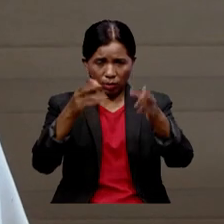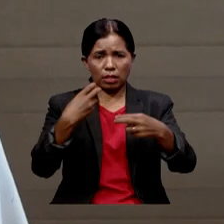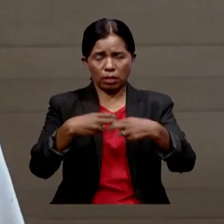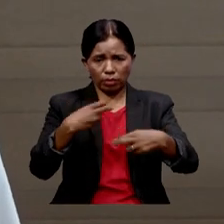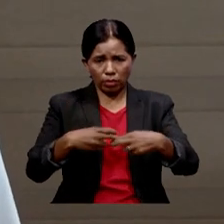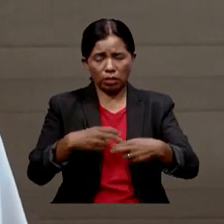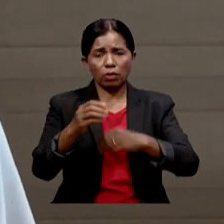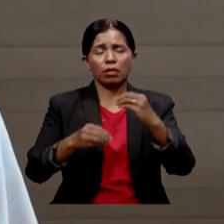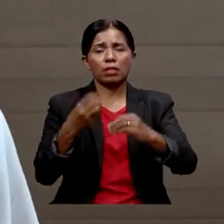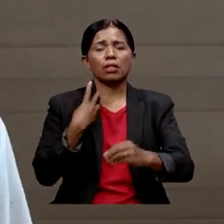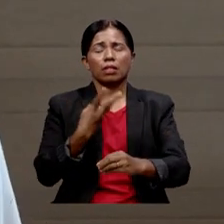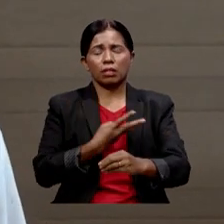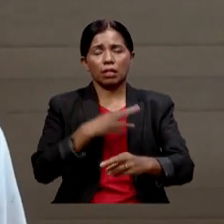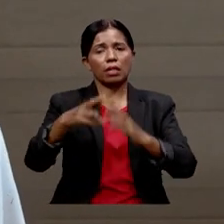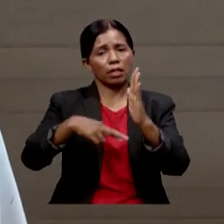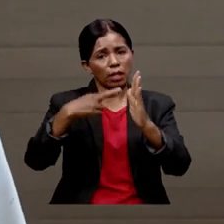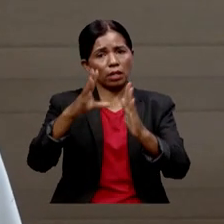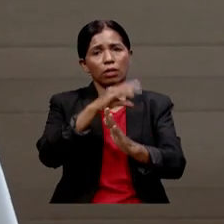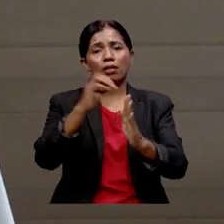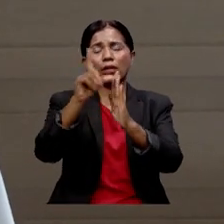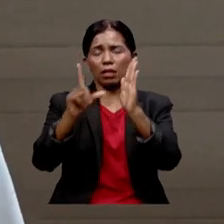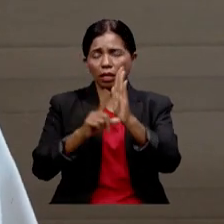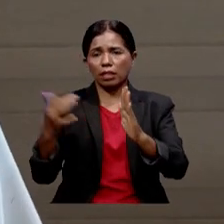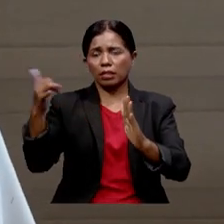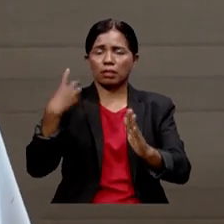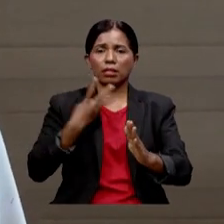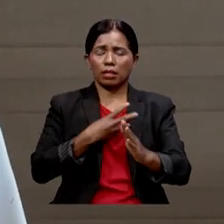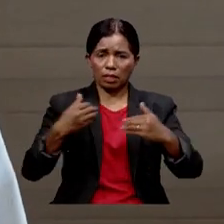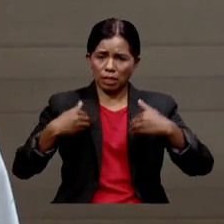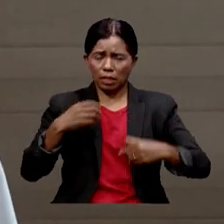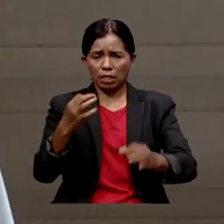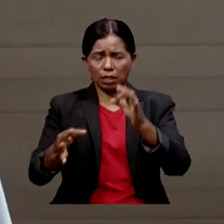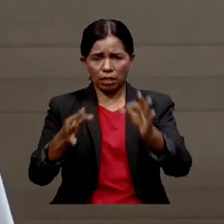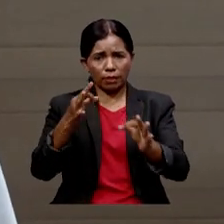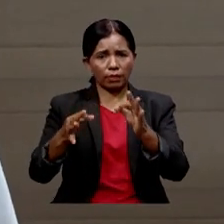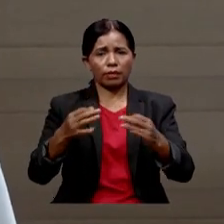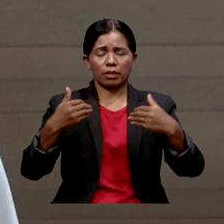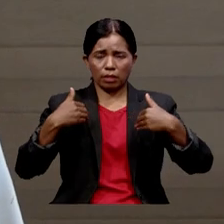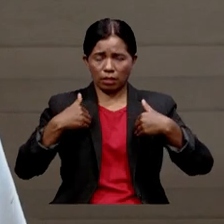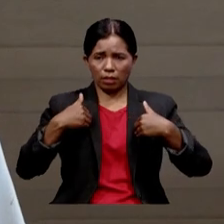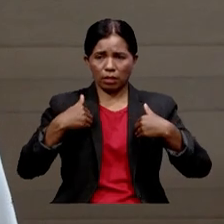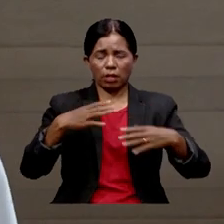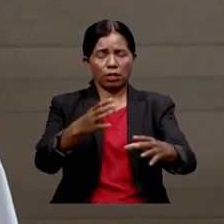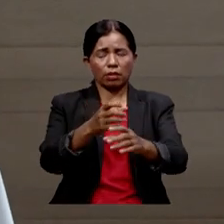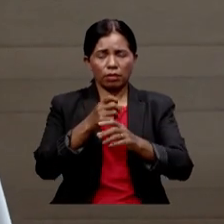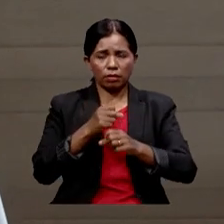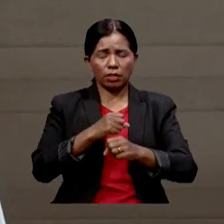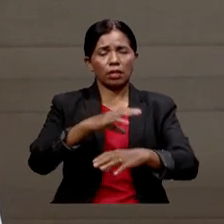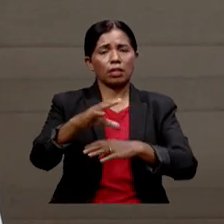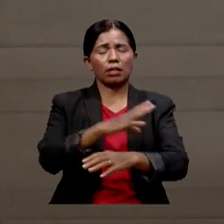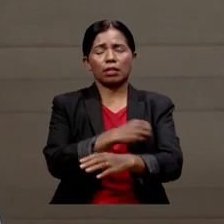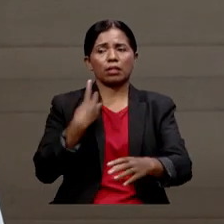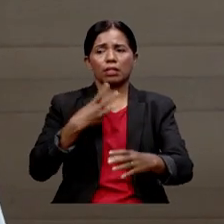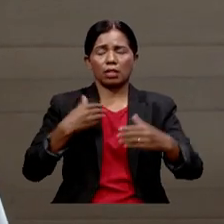tanto ba itania regulamentos ou leis irá neve maca itaia carik mosu mos anesang disputa comercial neve maca itaia